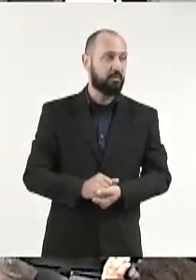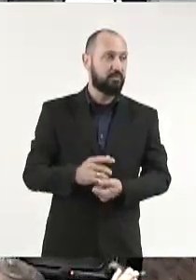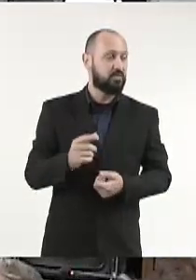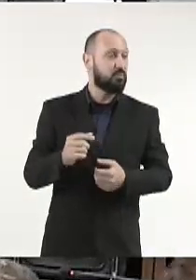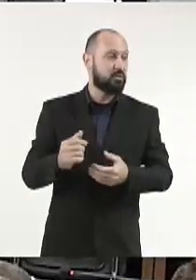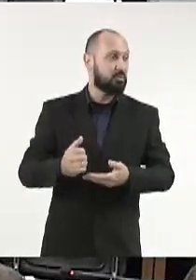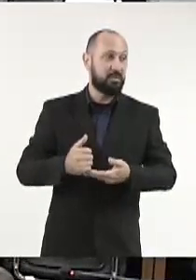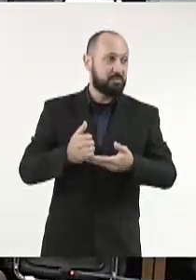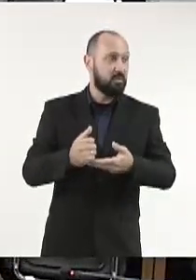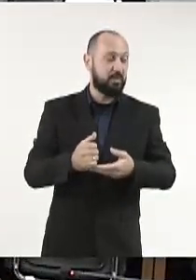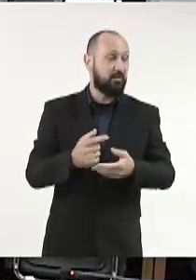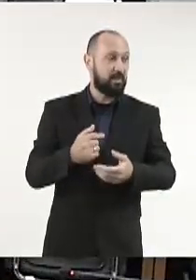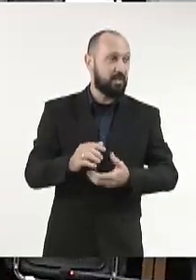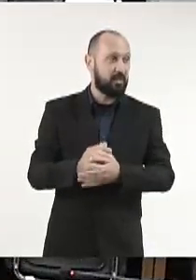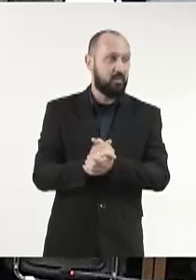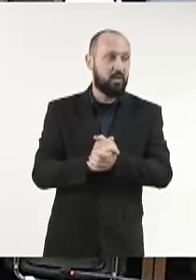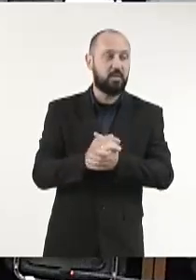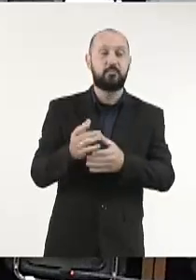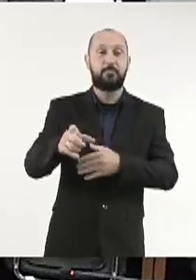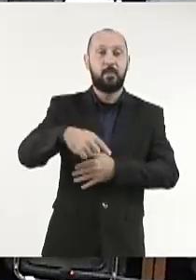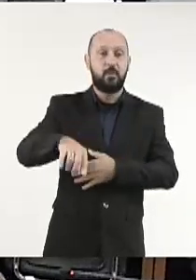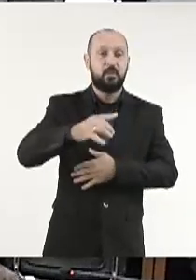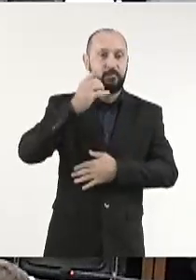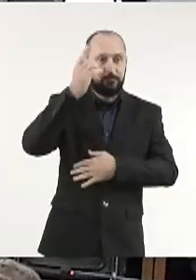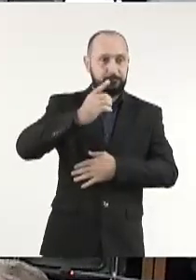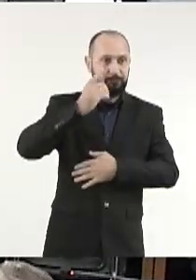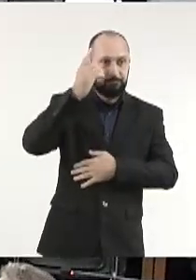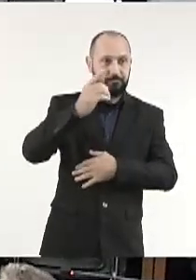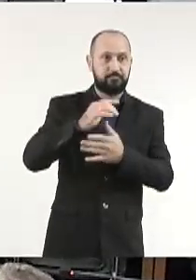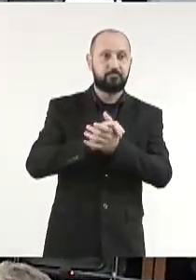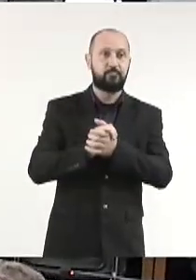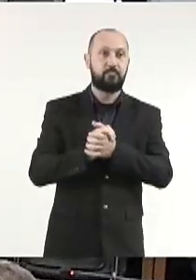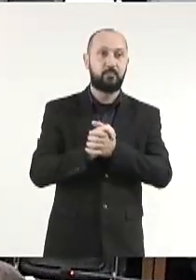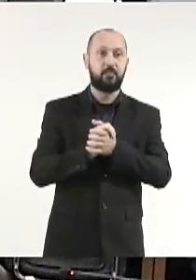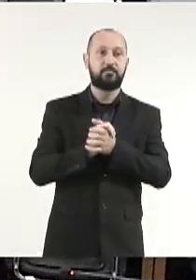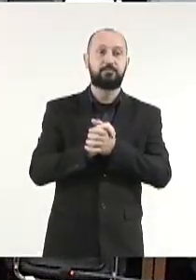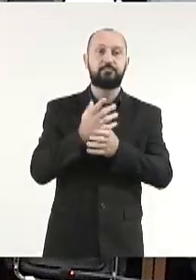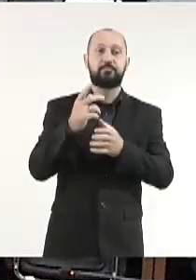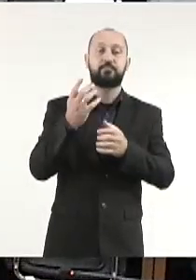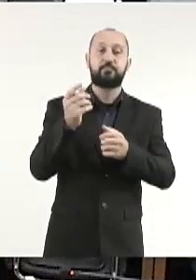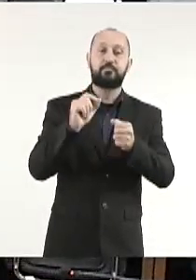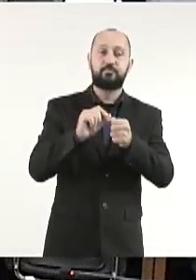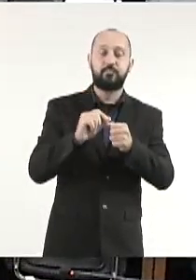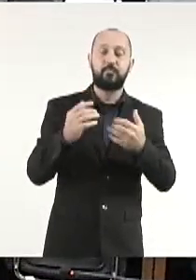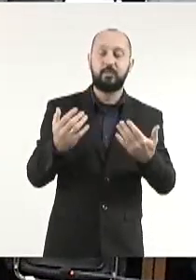Senhor presidente, nobres colegas deputados, quero aqui fazer uma